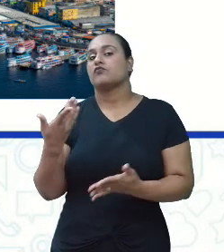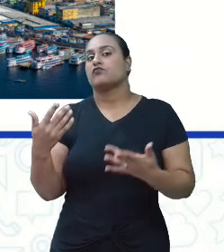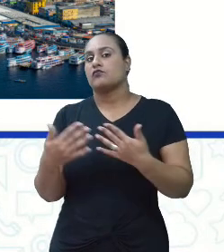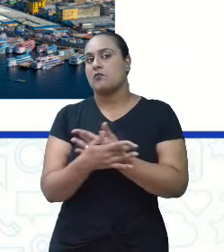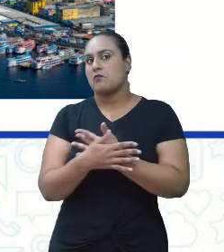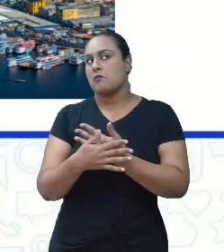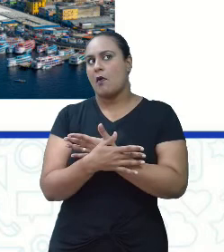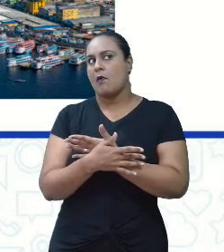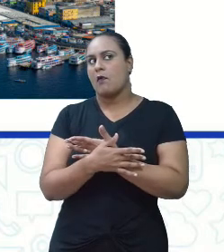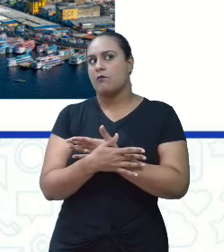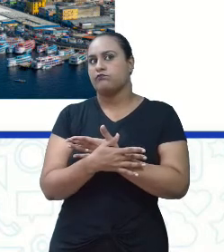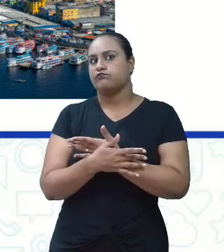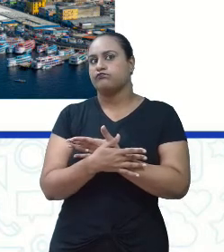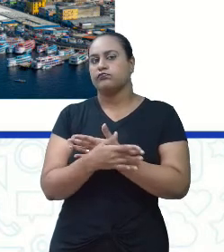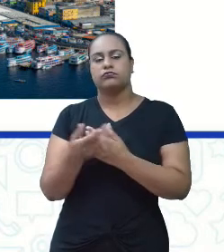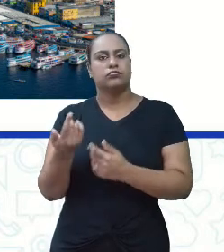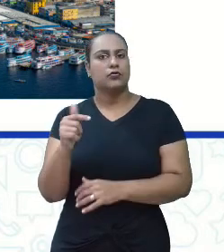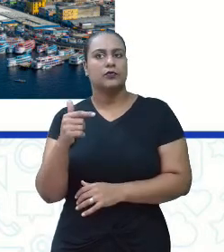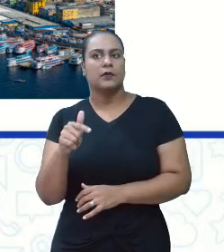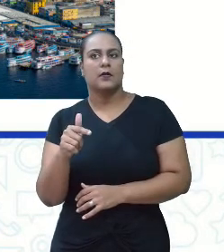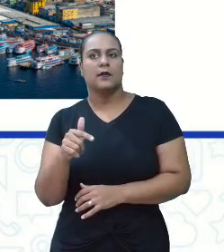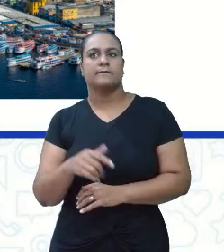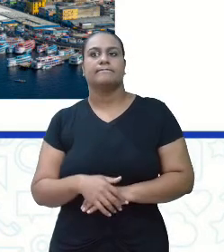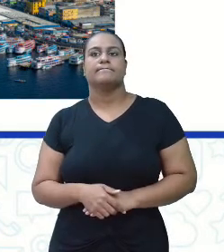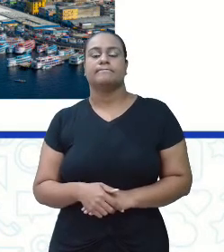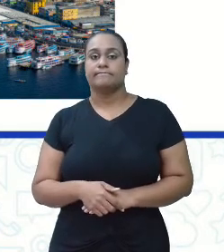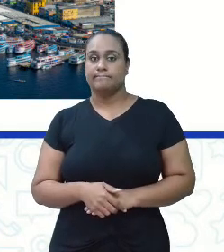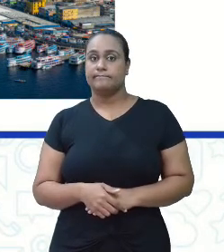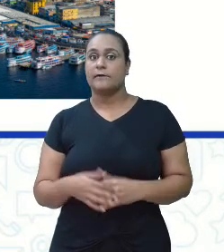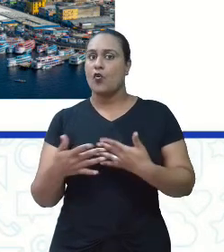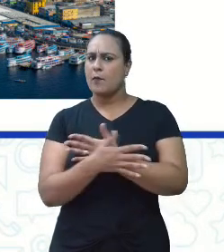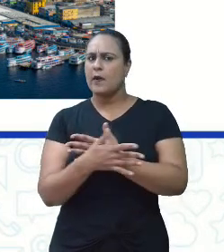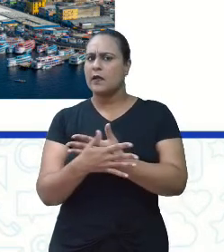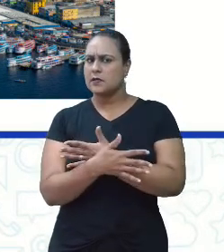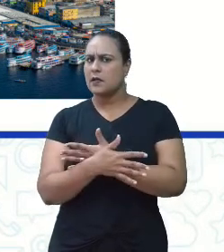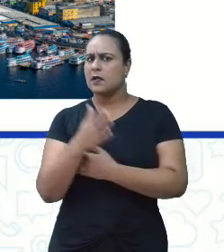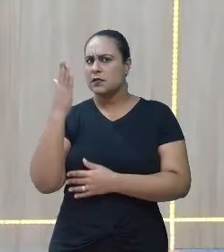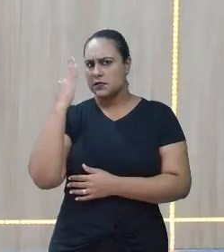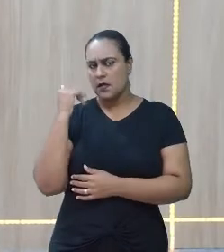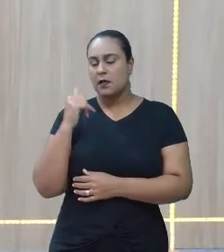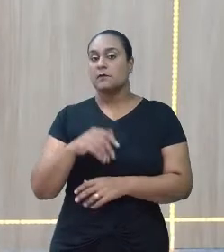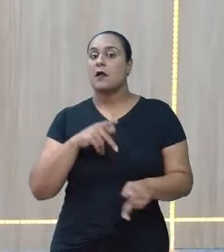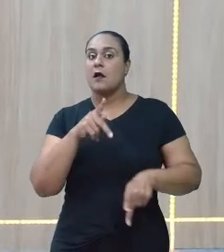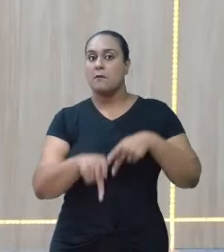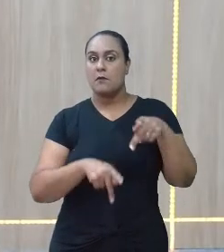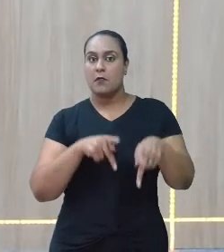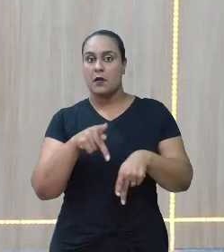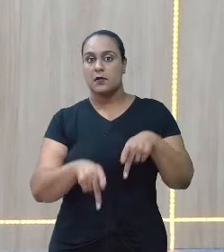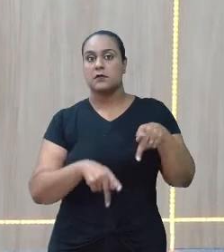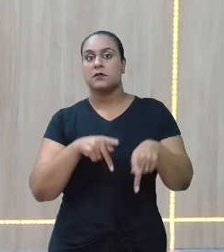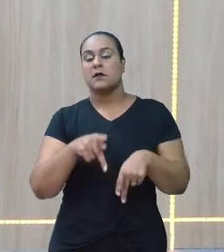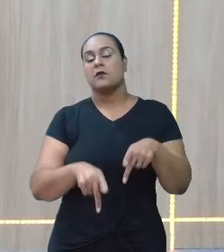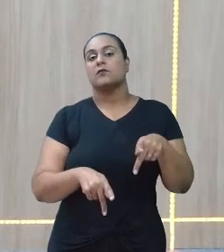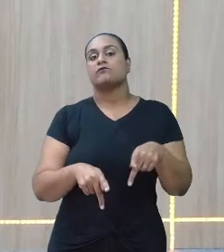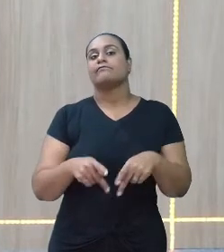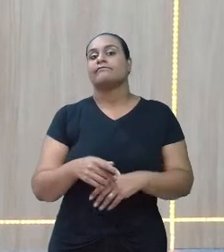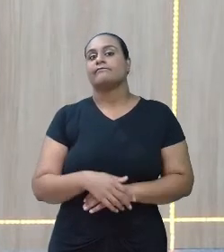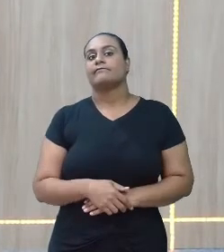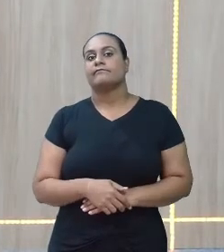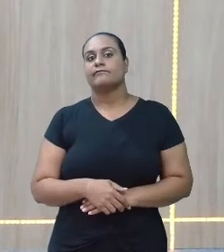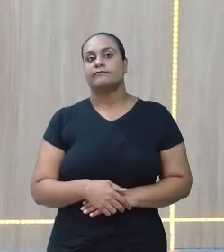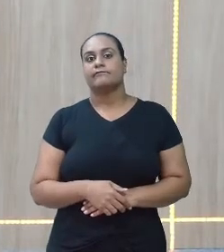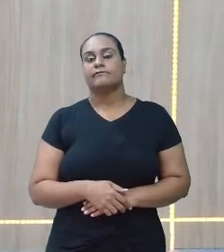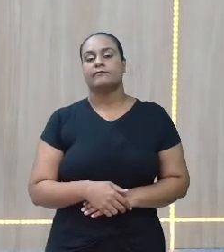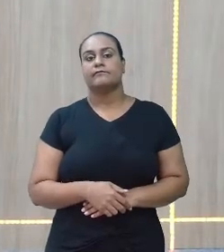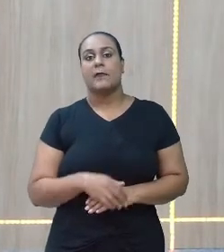era urbanizada e depois se transformou na menos urbanizada. Urbanizada, vocês já sabem, né? A população das cidades maior que a